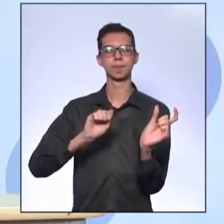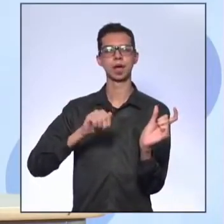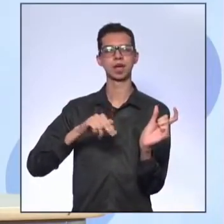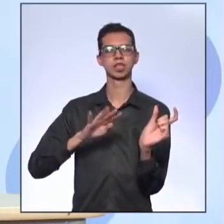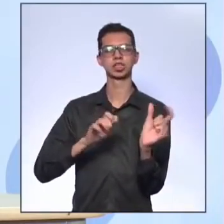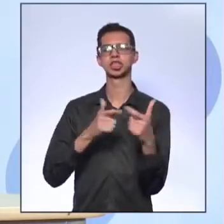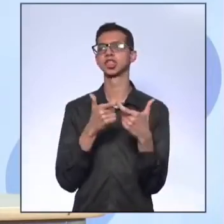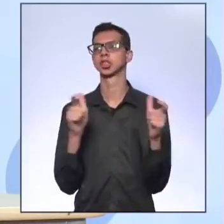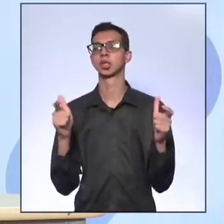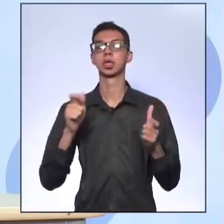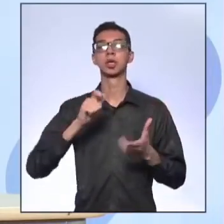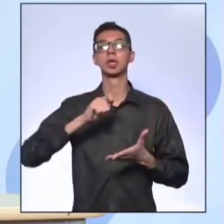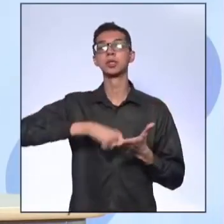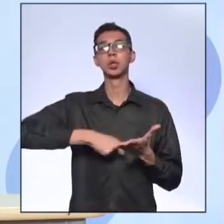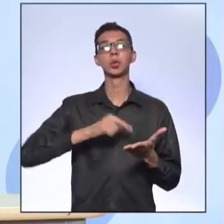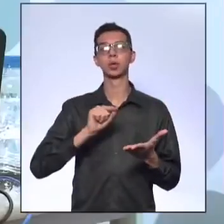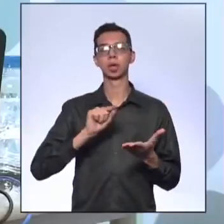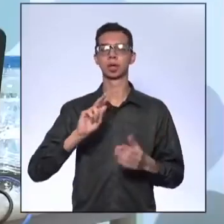alternativa H.